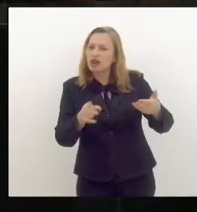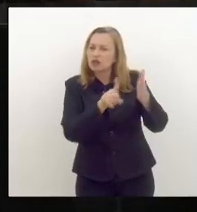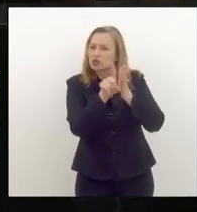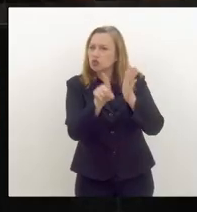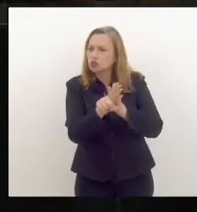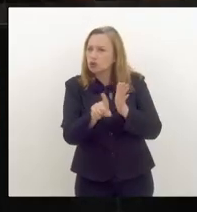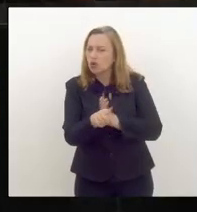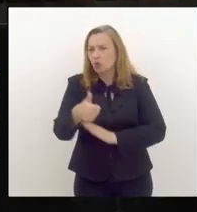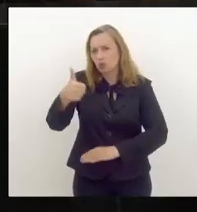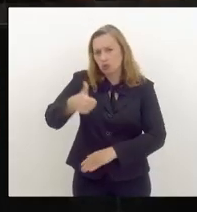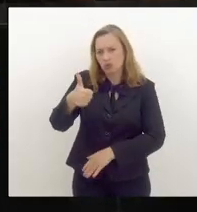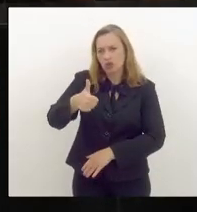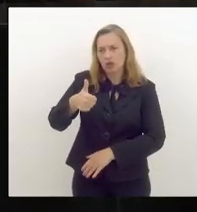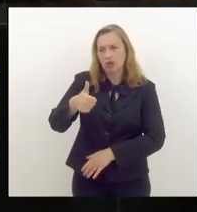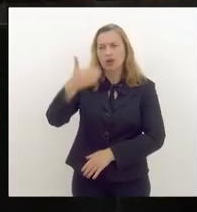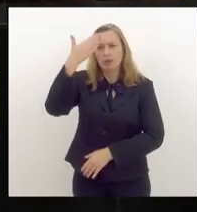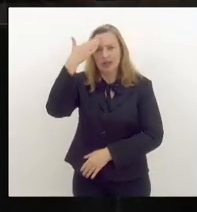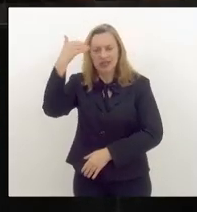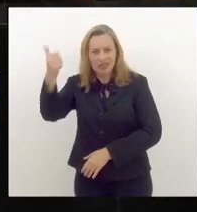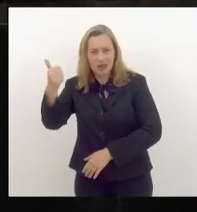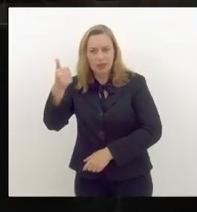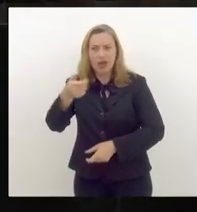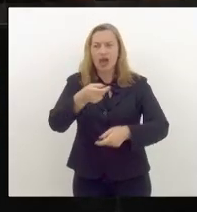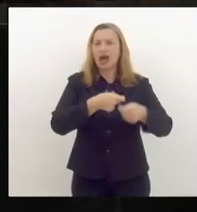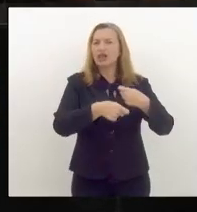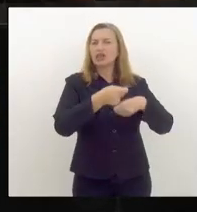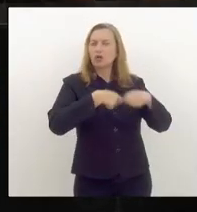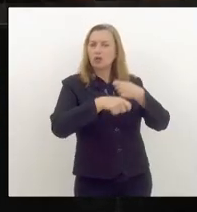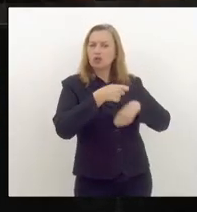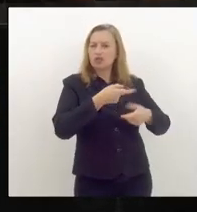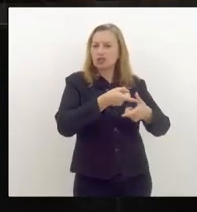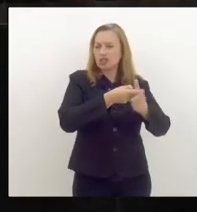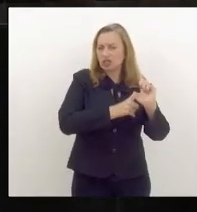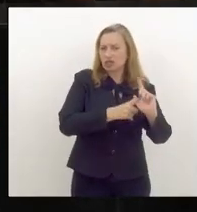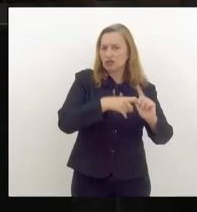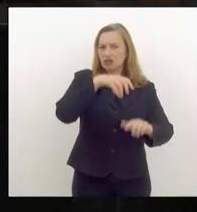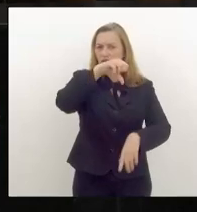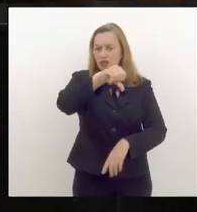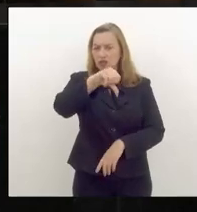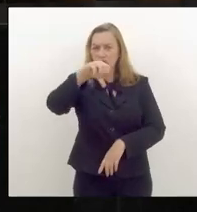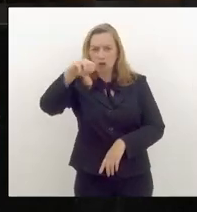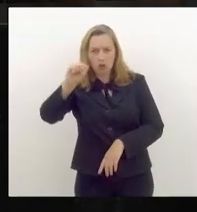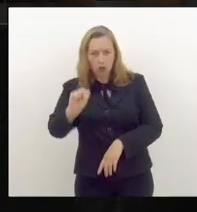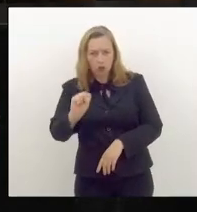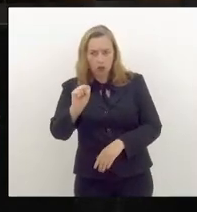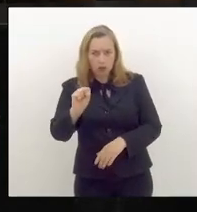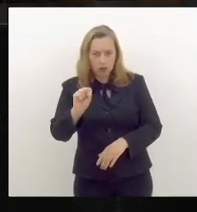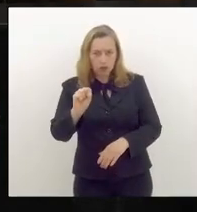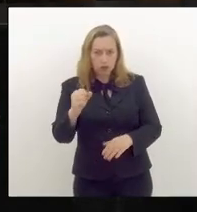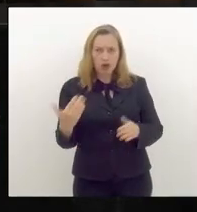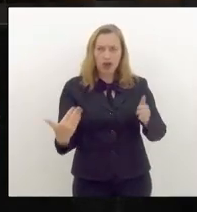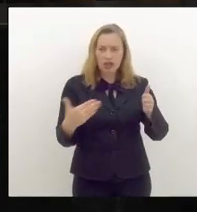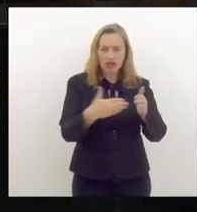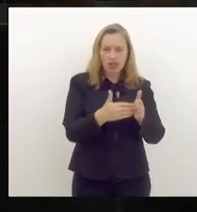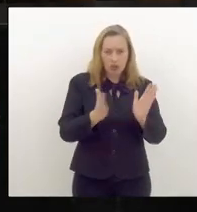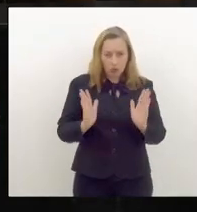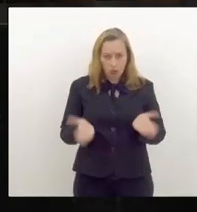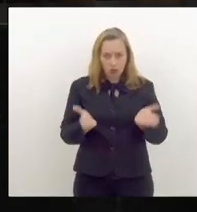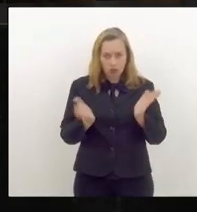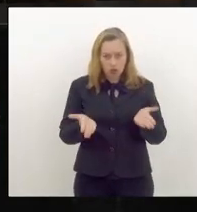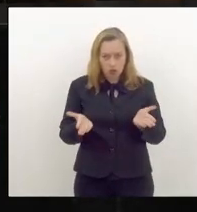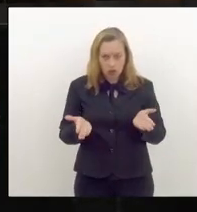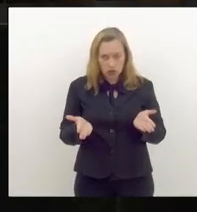era para saber da rede da negociação da dívida em 98 até a presente data